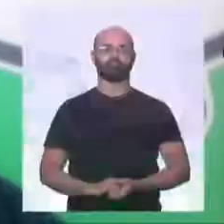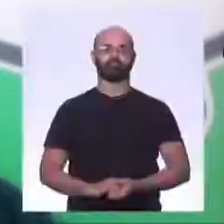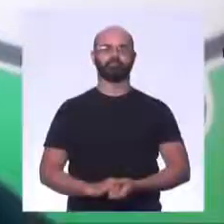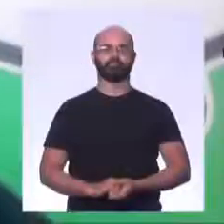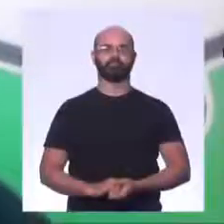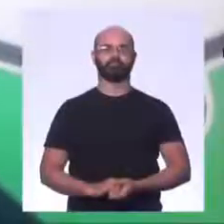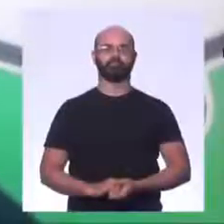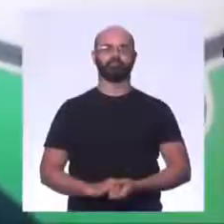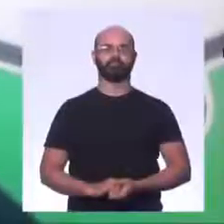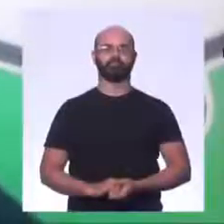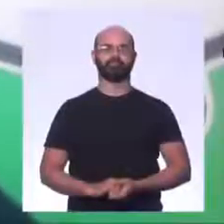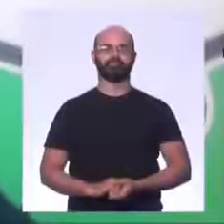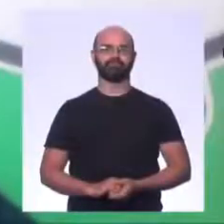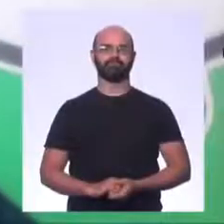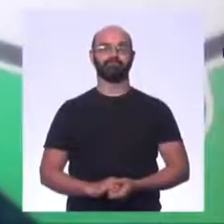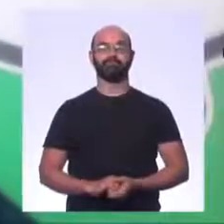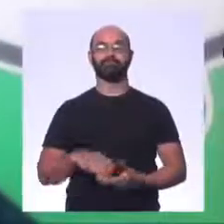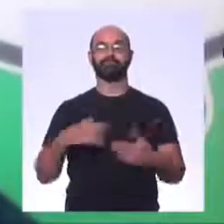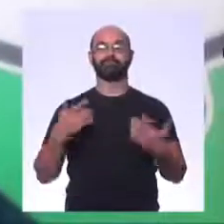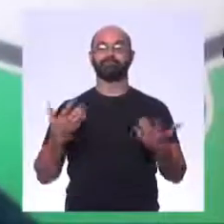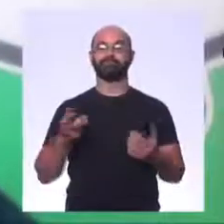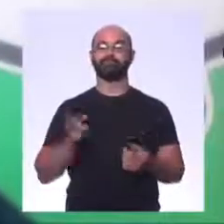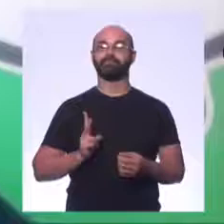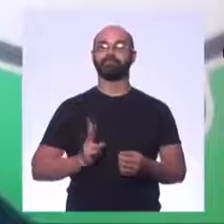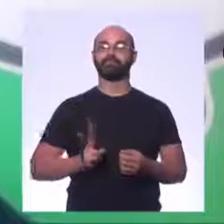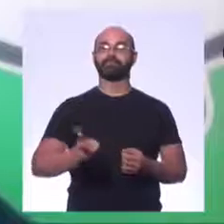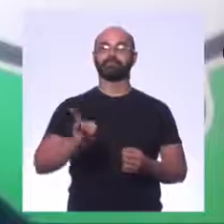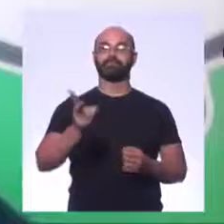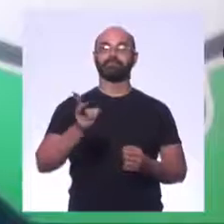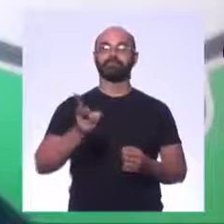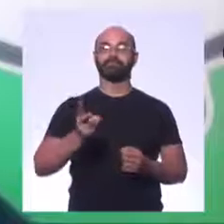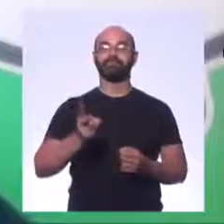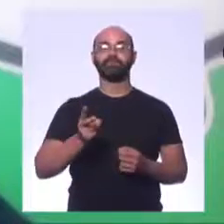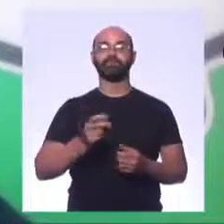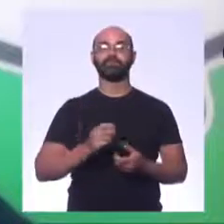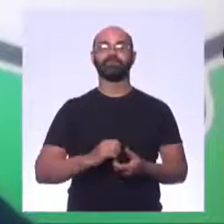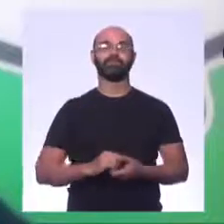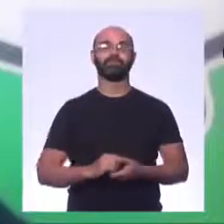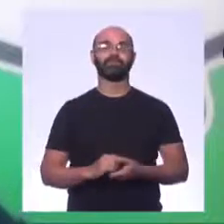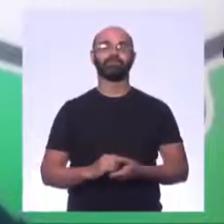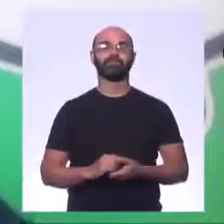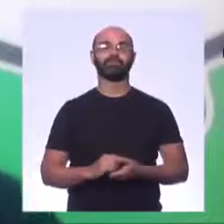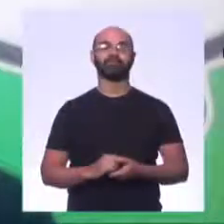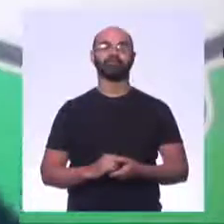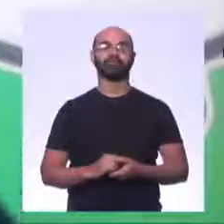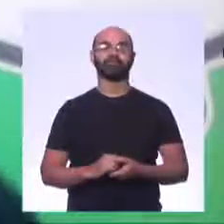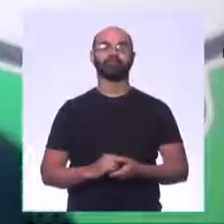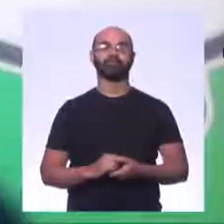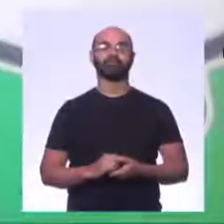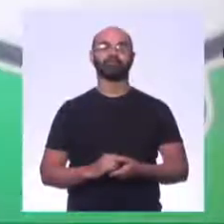Olá, pessoal. Então, vamos dar continuidade. Nós estamos aqui com